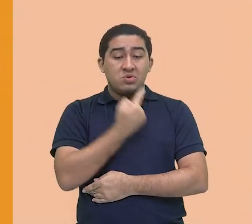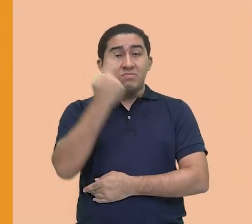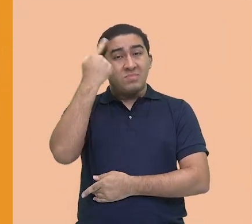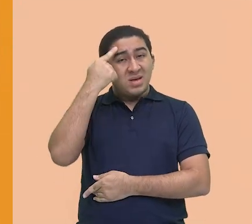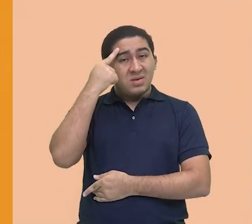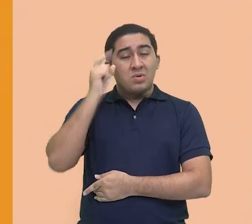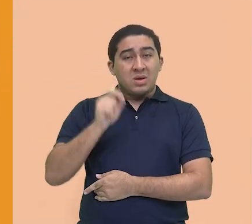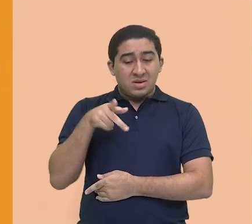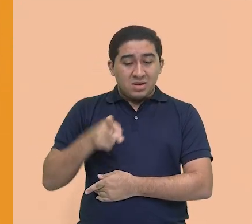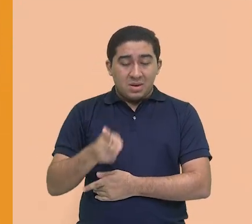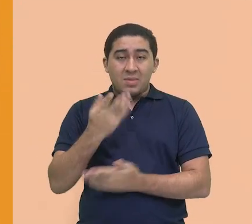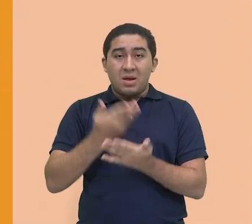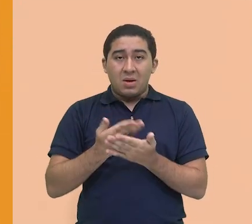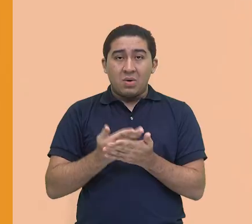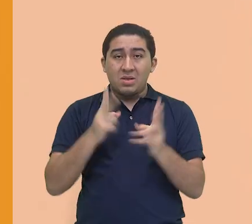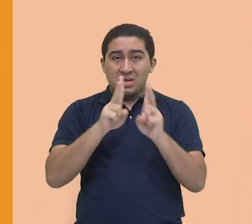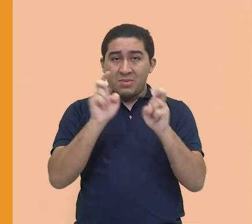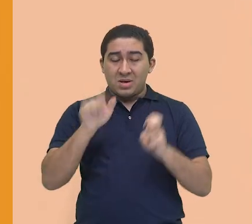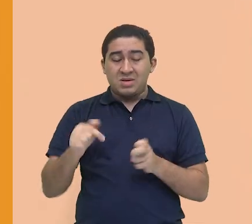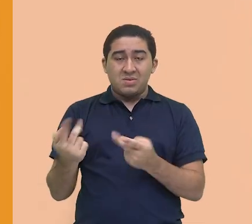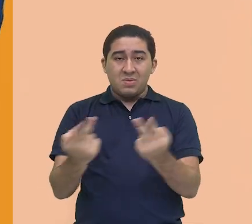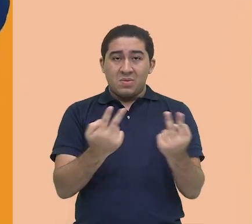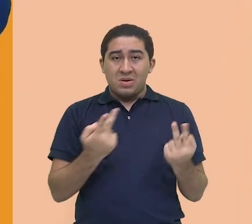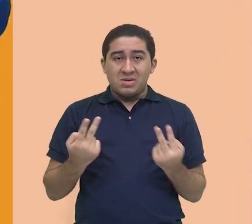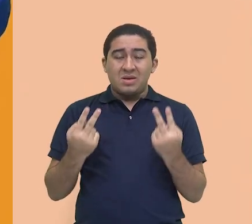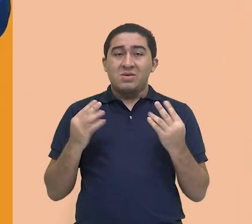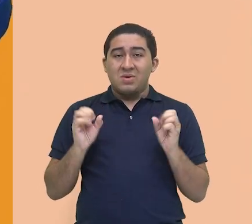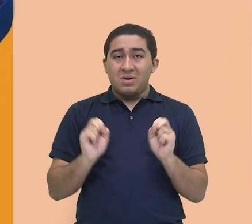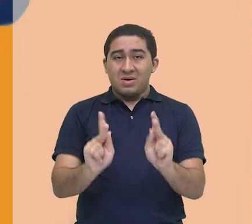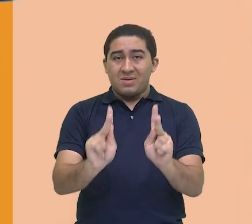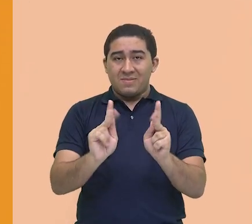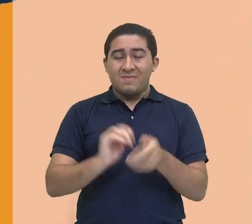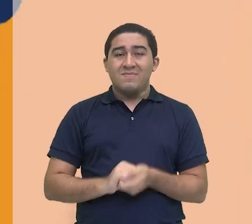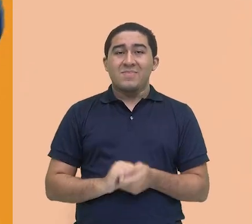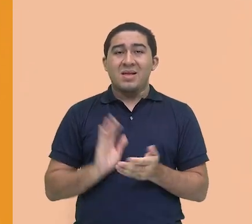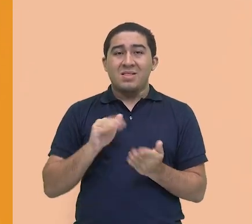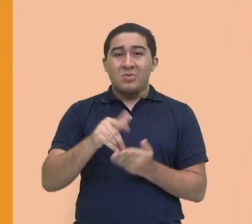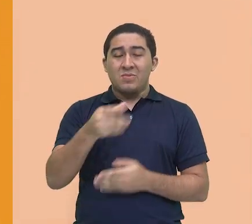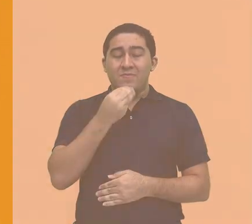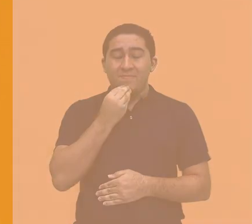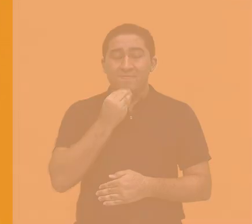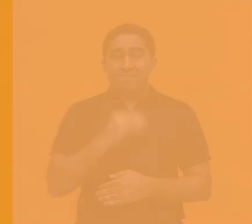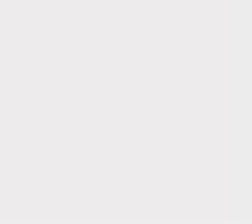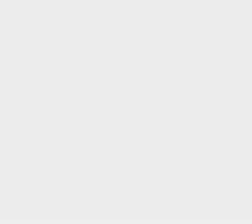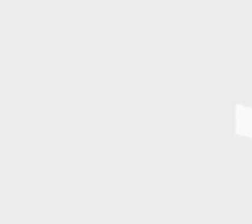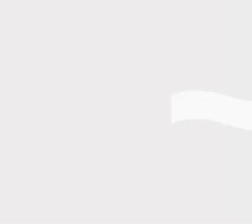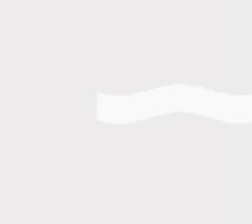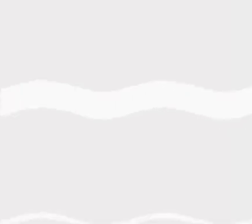batendo nessa aula, o bem comum. Tá certo, pessoal? Até a próxima!